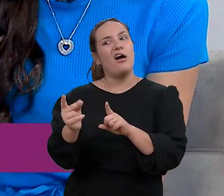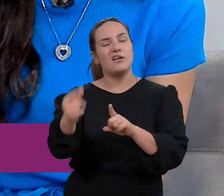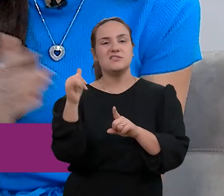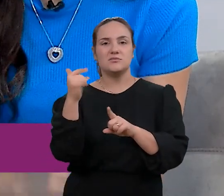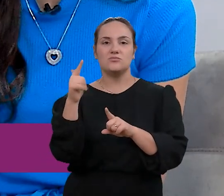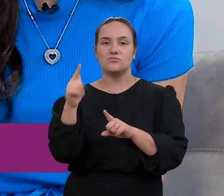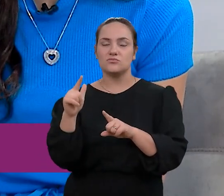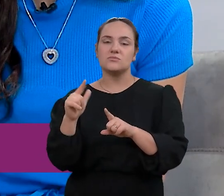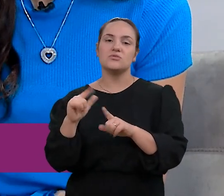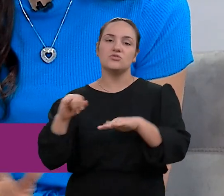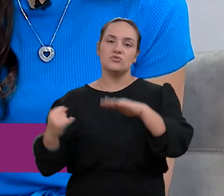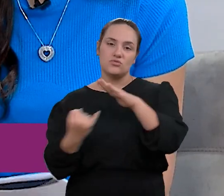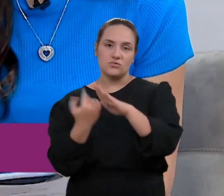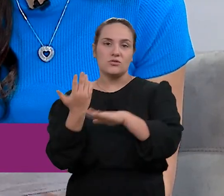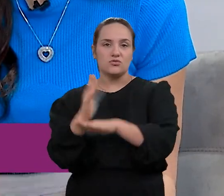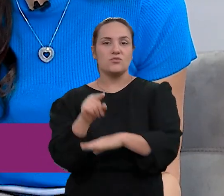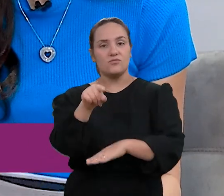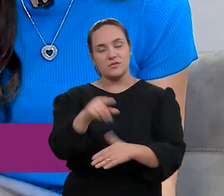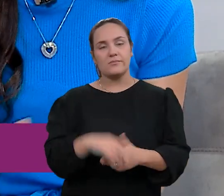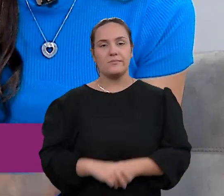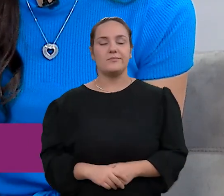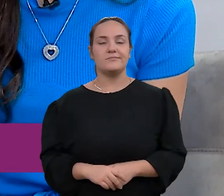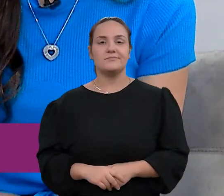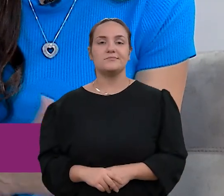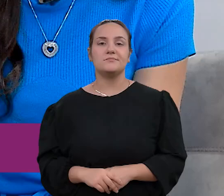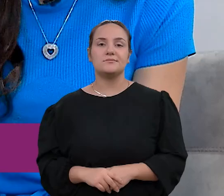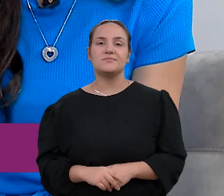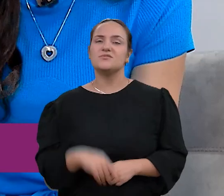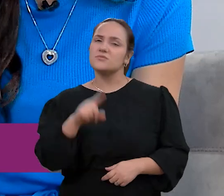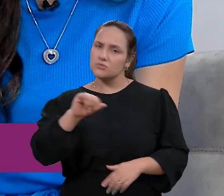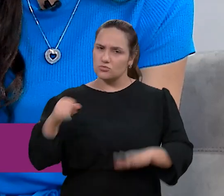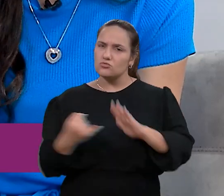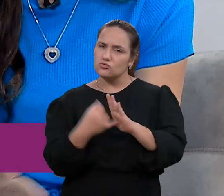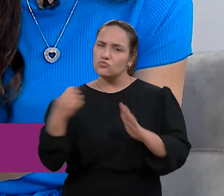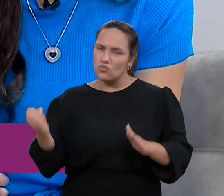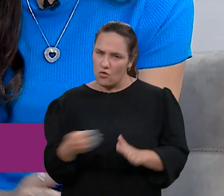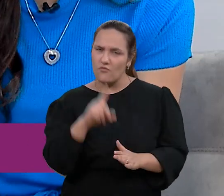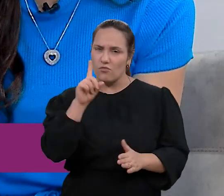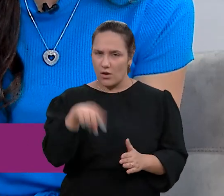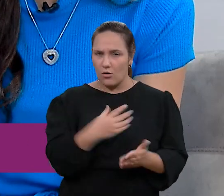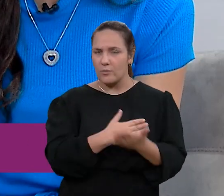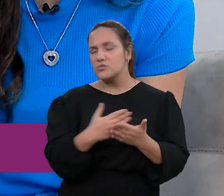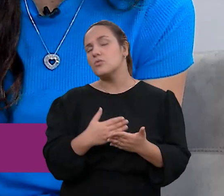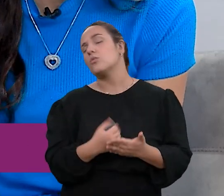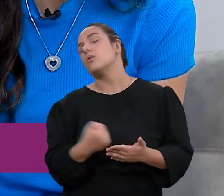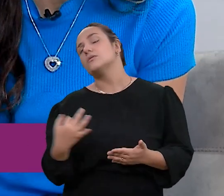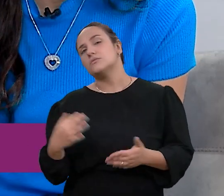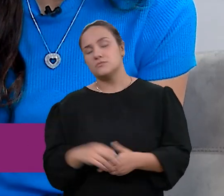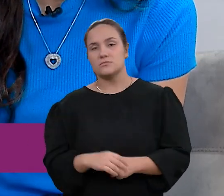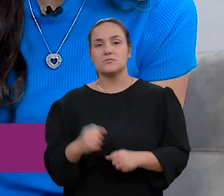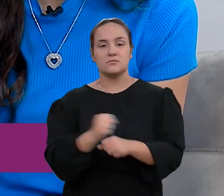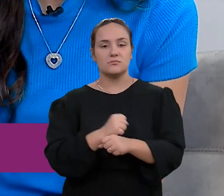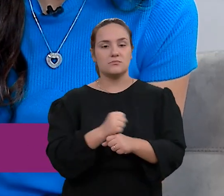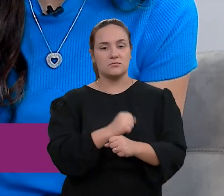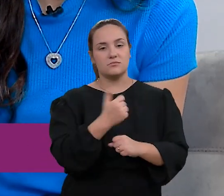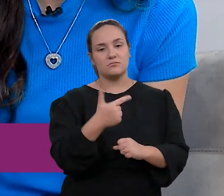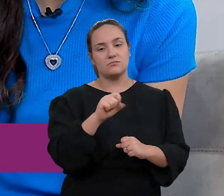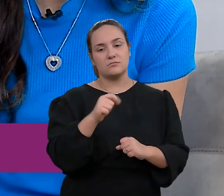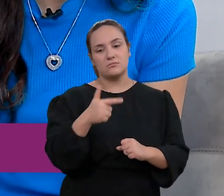atuação de uma entidade como a de vocês e no caso é uma entidade recente vocês começaram as atividades quando em